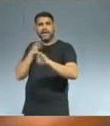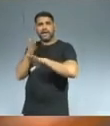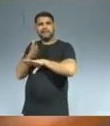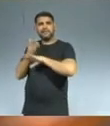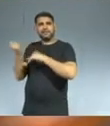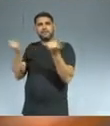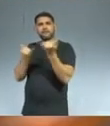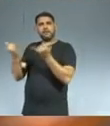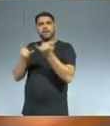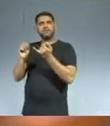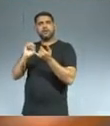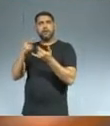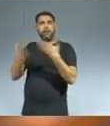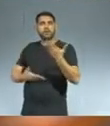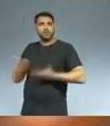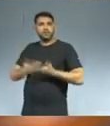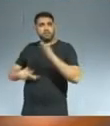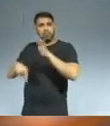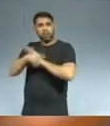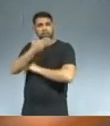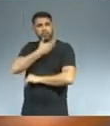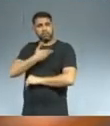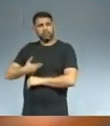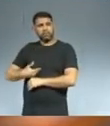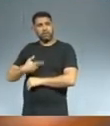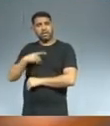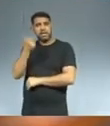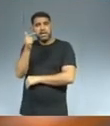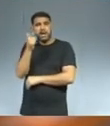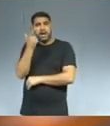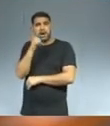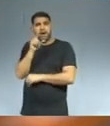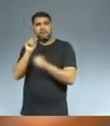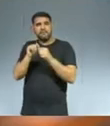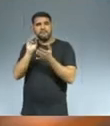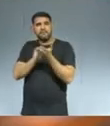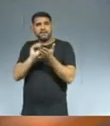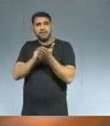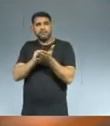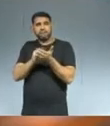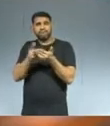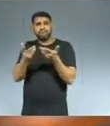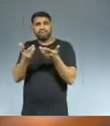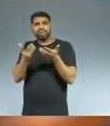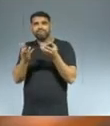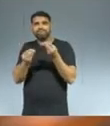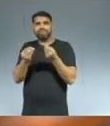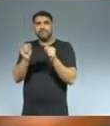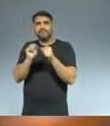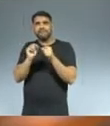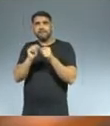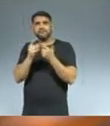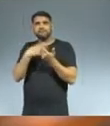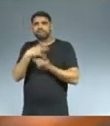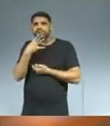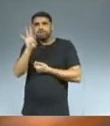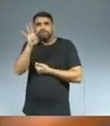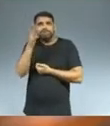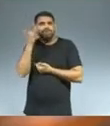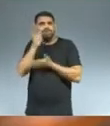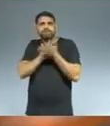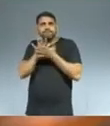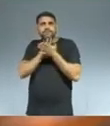tendo acesso aos serviços do próprio Estado e acabam e acabam ficando mais vulneráveis por exemplo as pressões